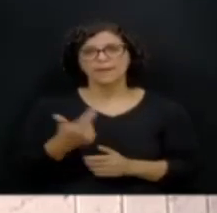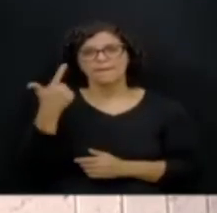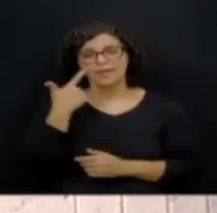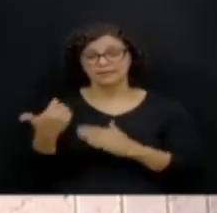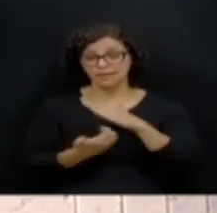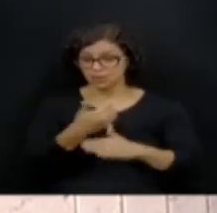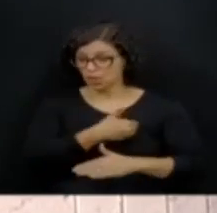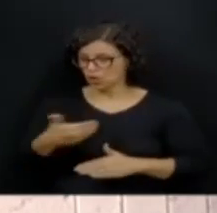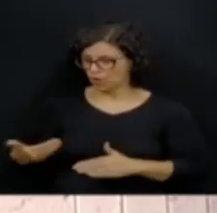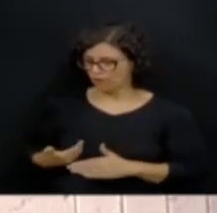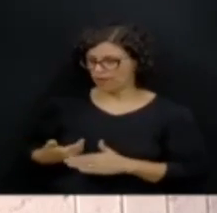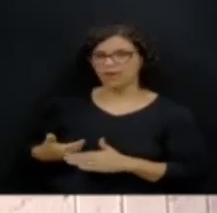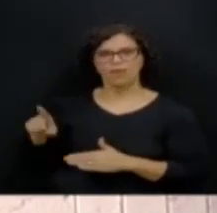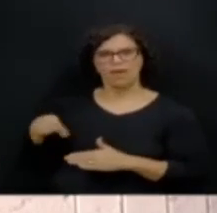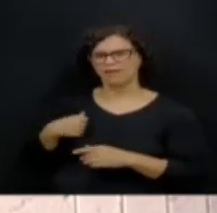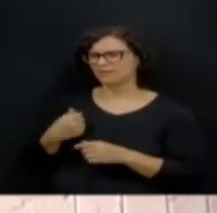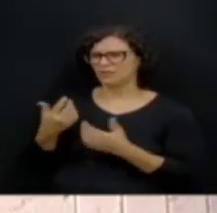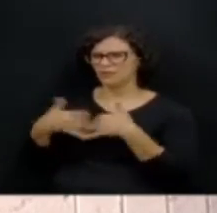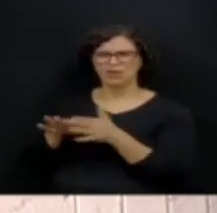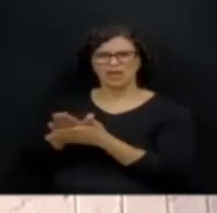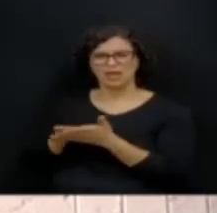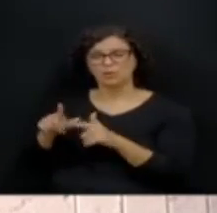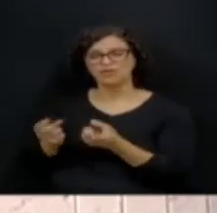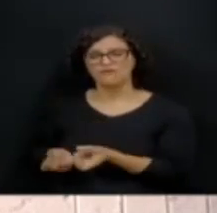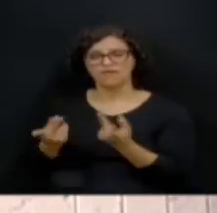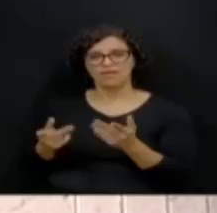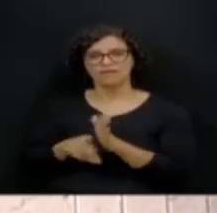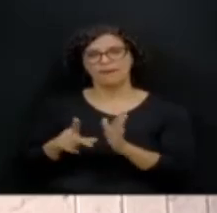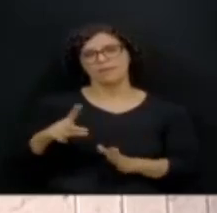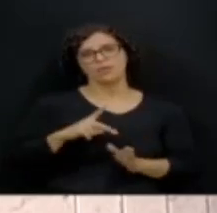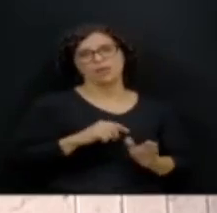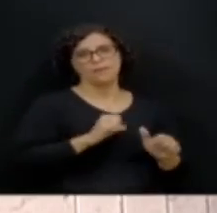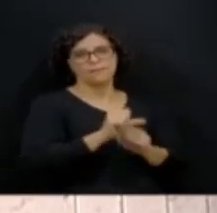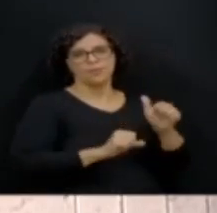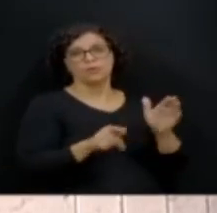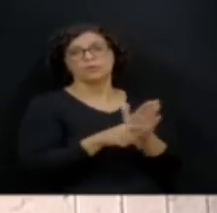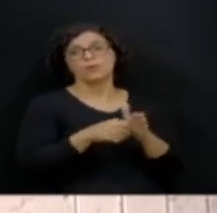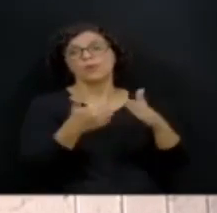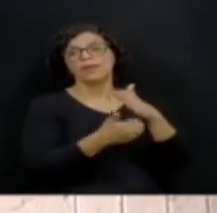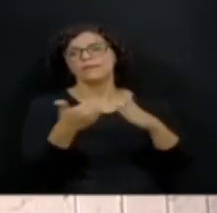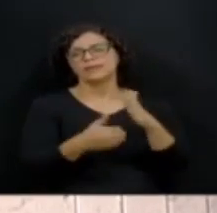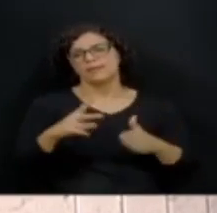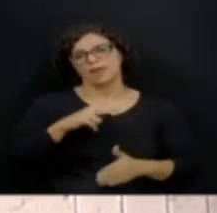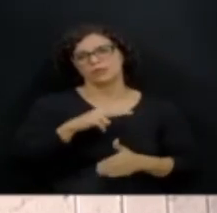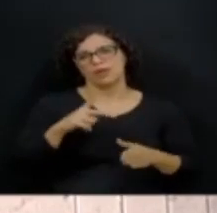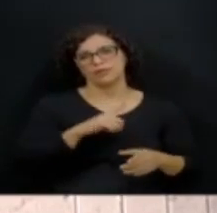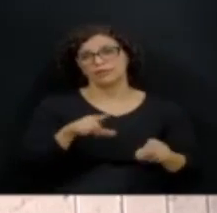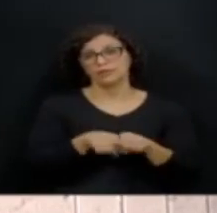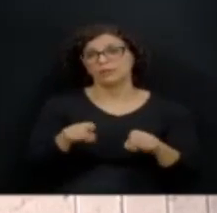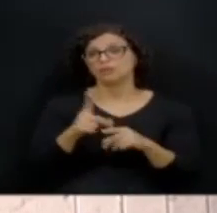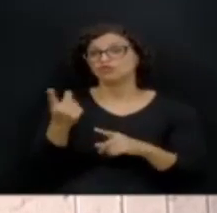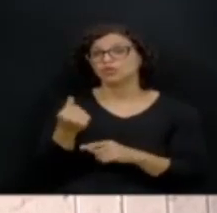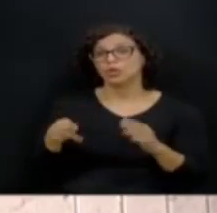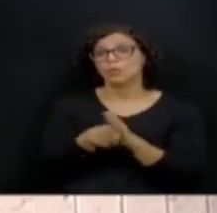empresa pública deficitária, que não tem eficiência, deixa ela na mão de empresas públicas, inclusive, e de